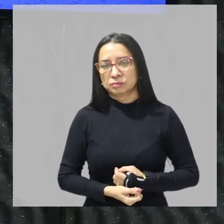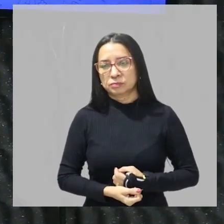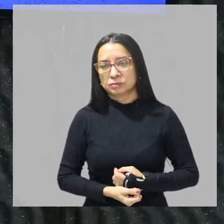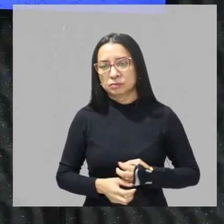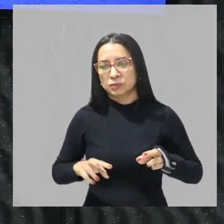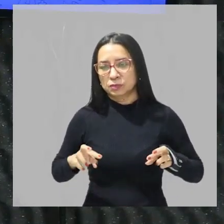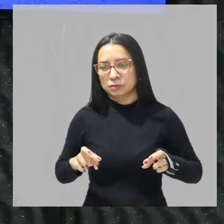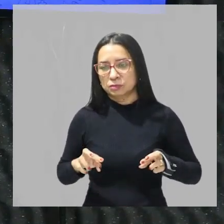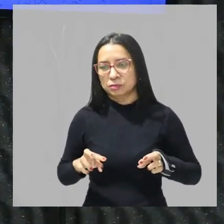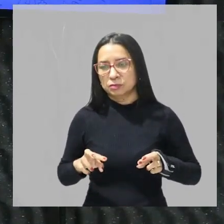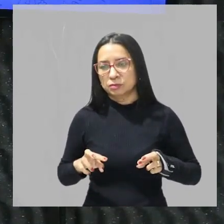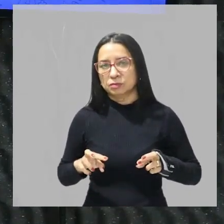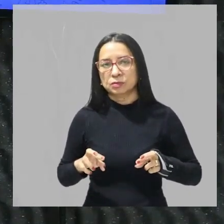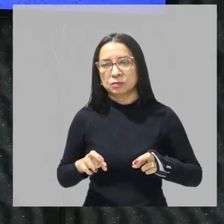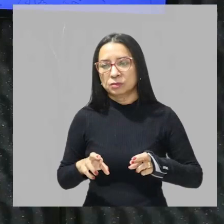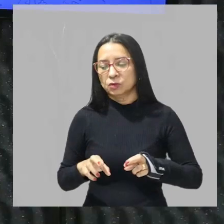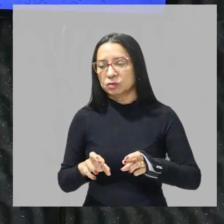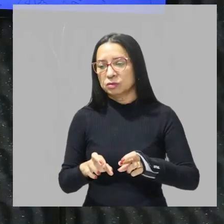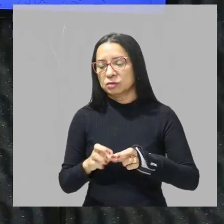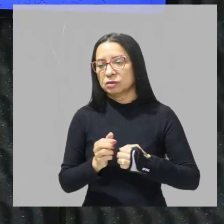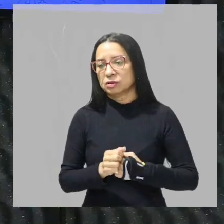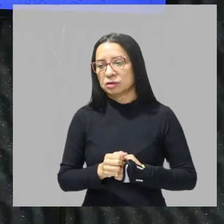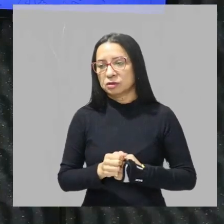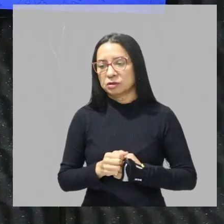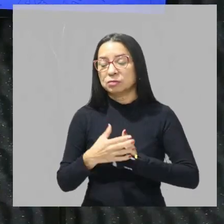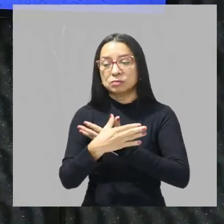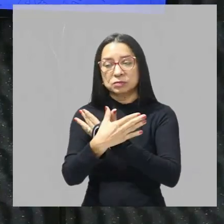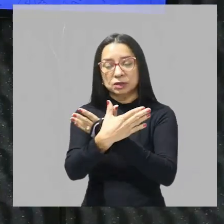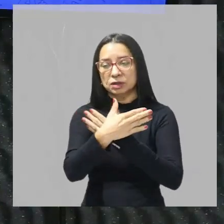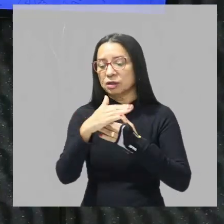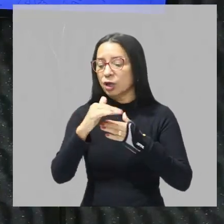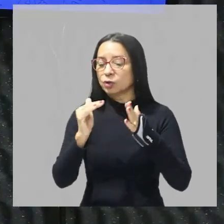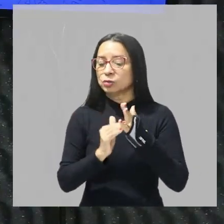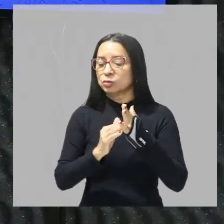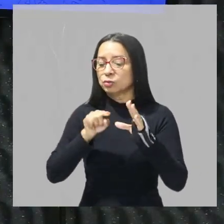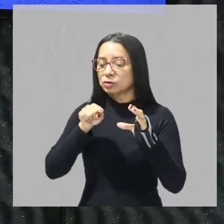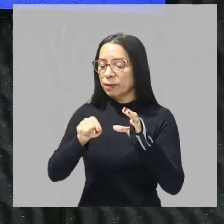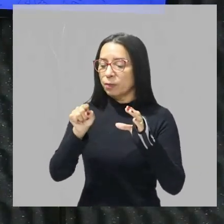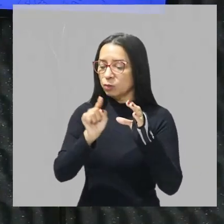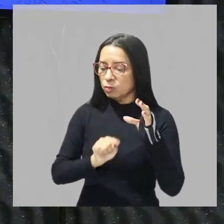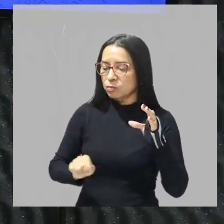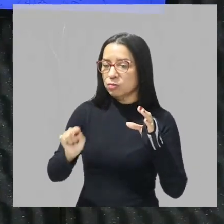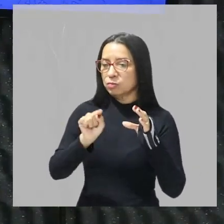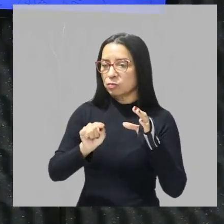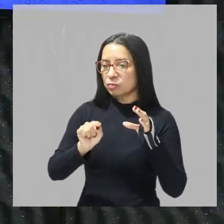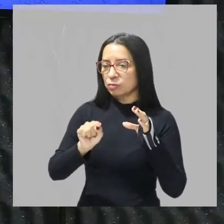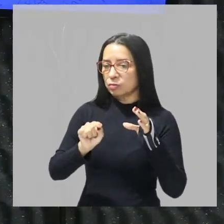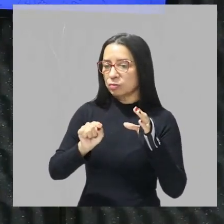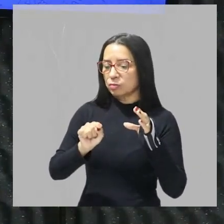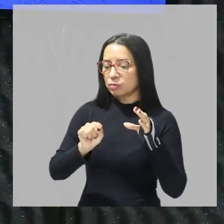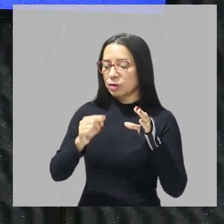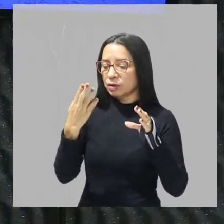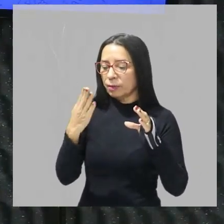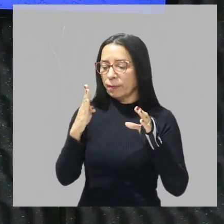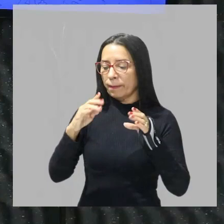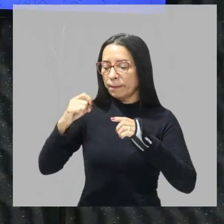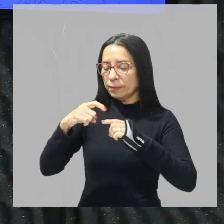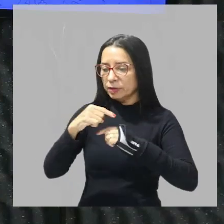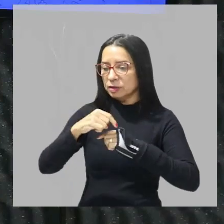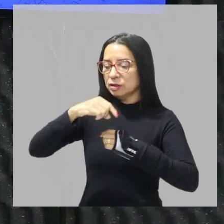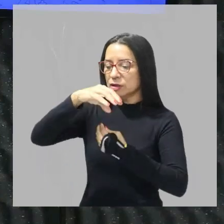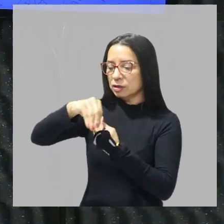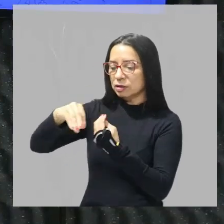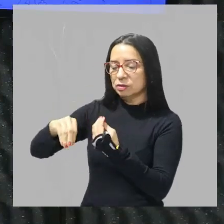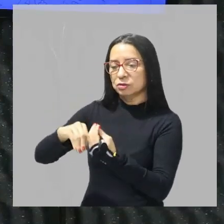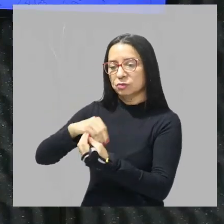esses decompositores, do siri e da garça. Todos apontam para eles. Isso aqui significa que